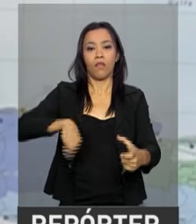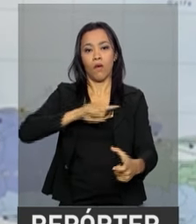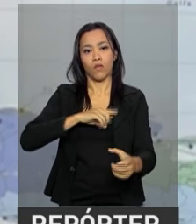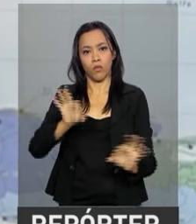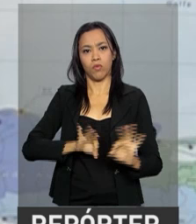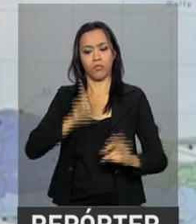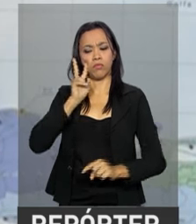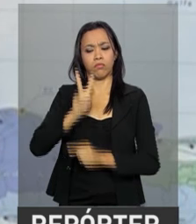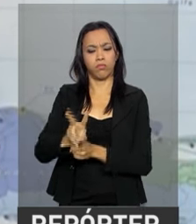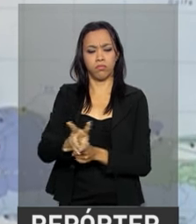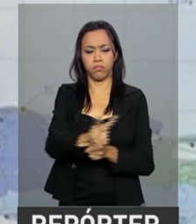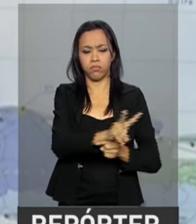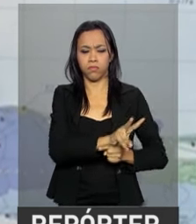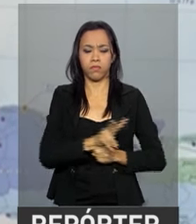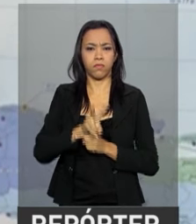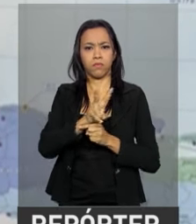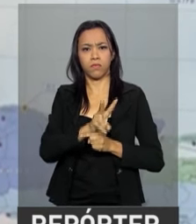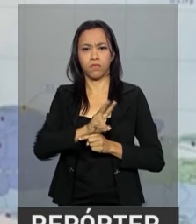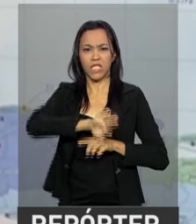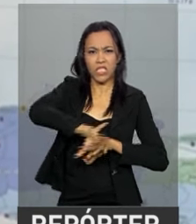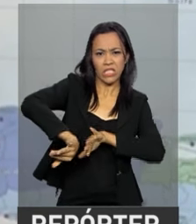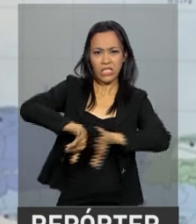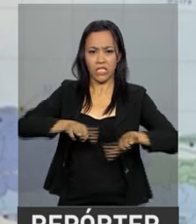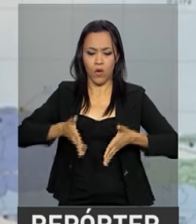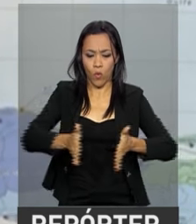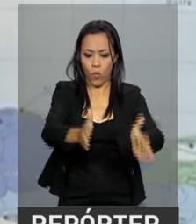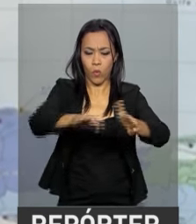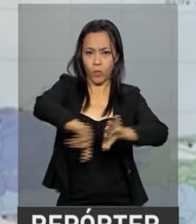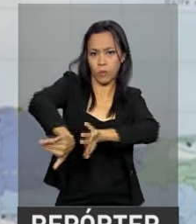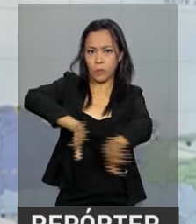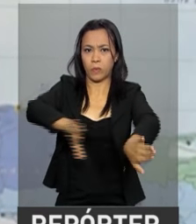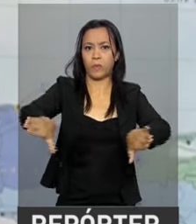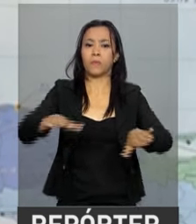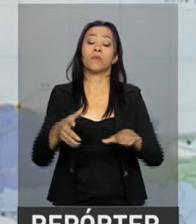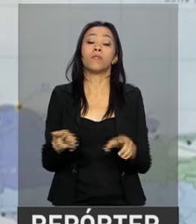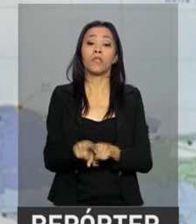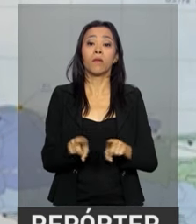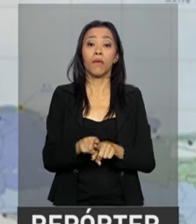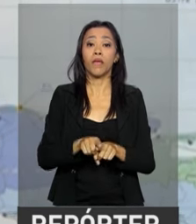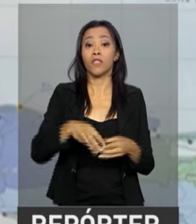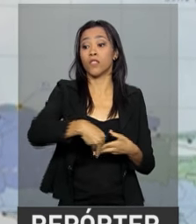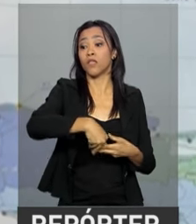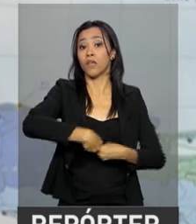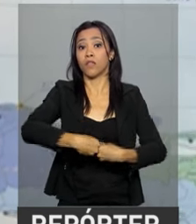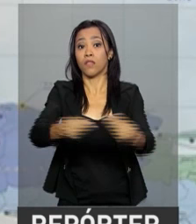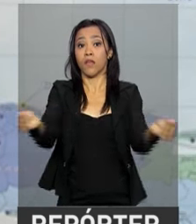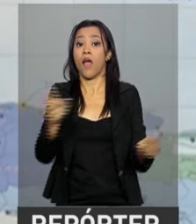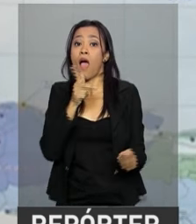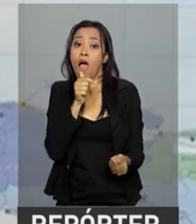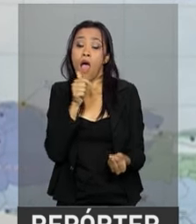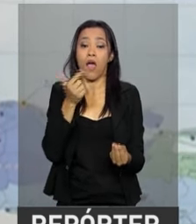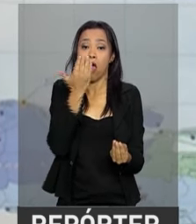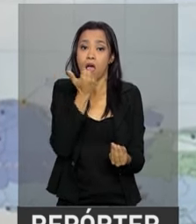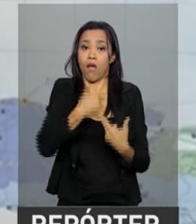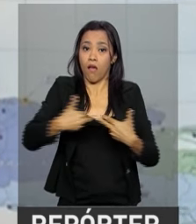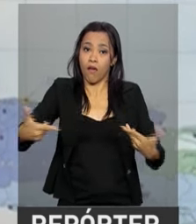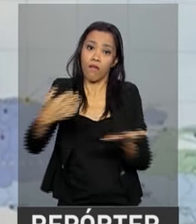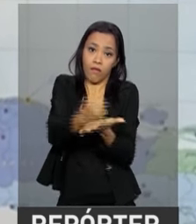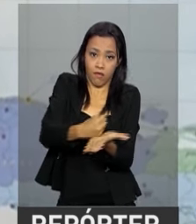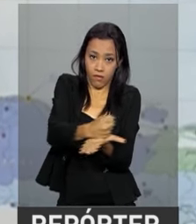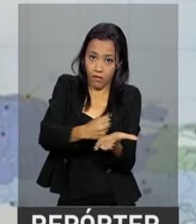a escolta, abrindo estradas e distribuindo alimentos, água e remédio para a